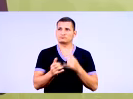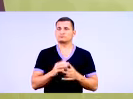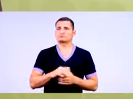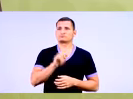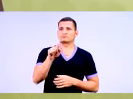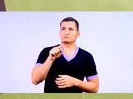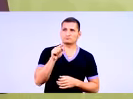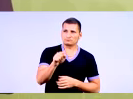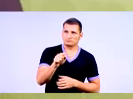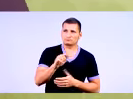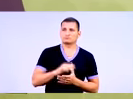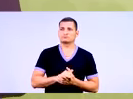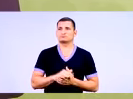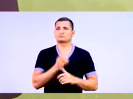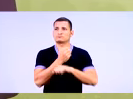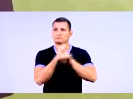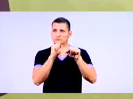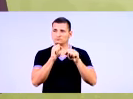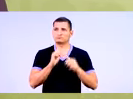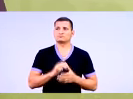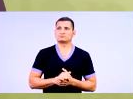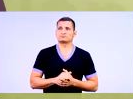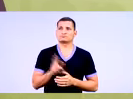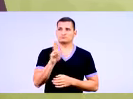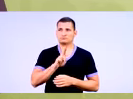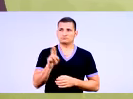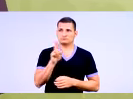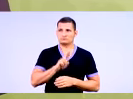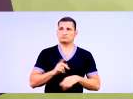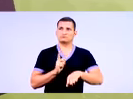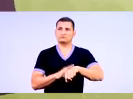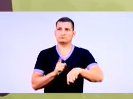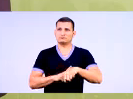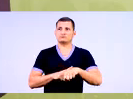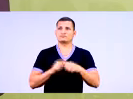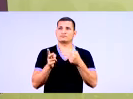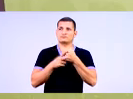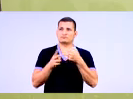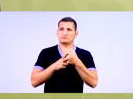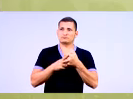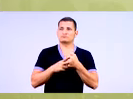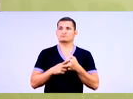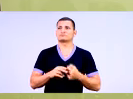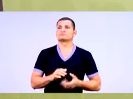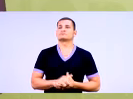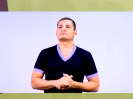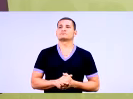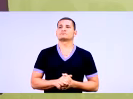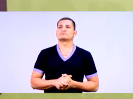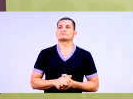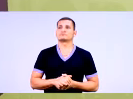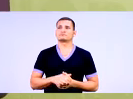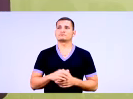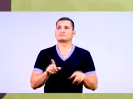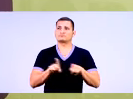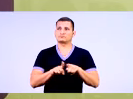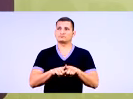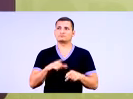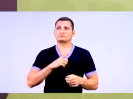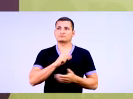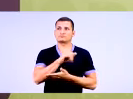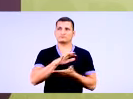negativa, interrogativa, para utilizar o tempo verbal adequadamente. Além disso, nós teremos também um texto a